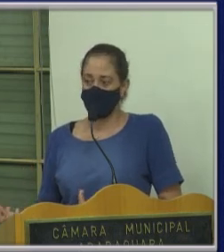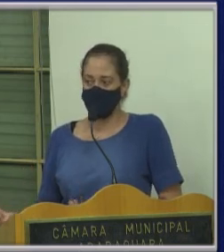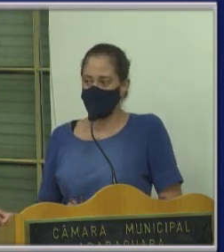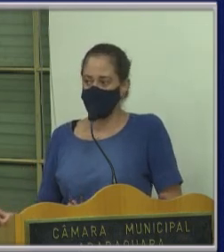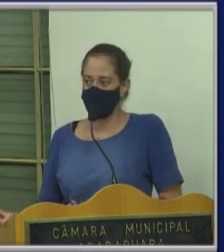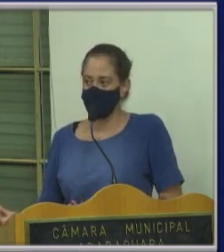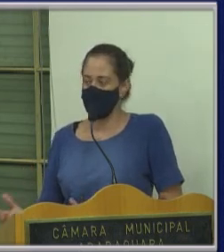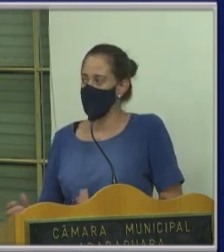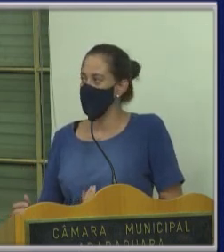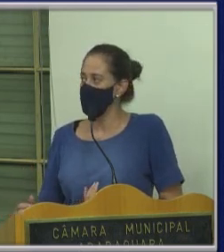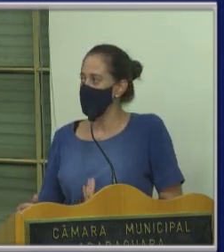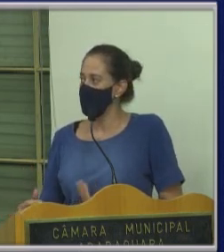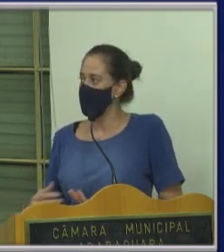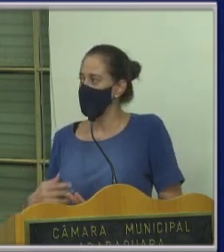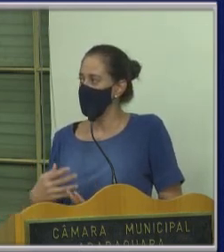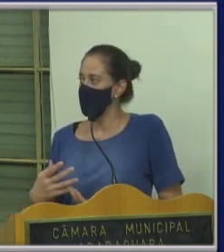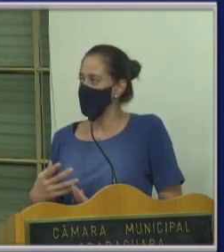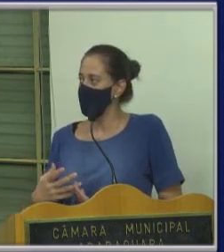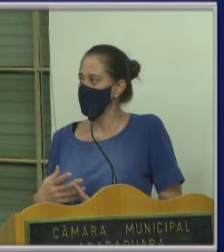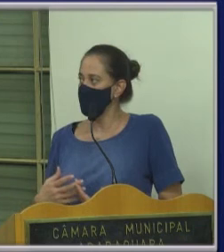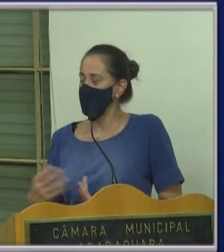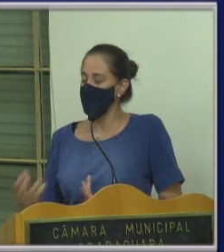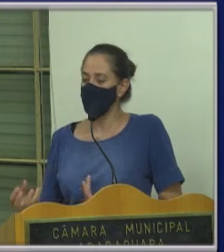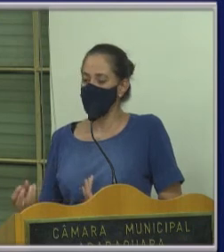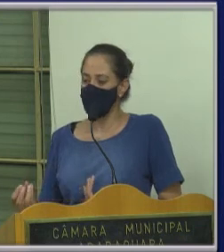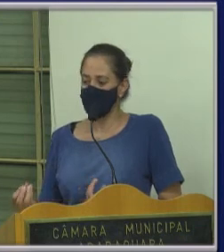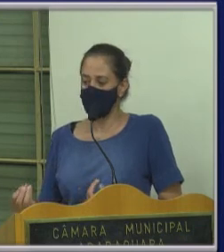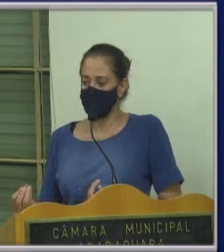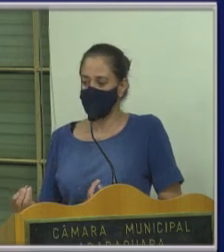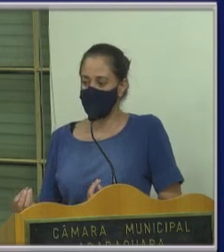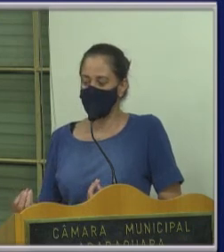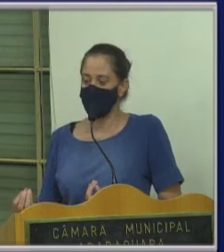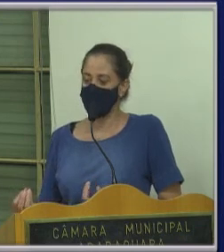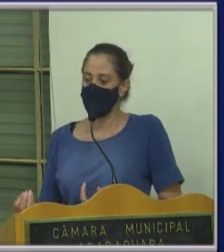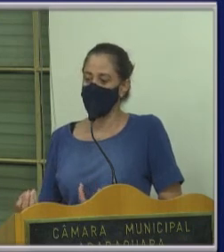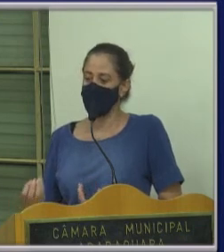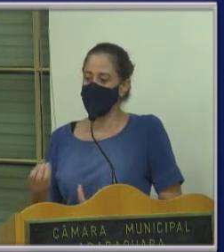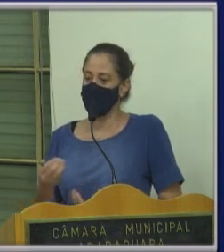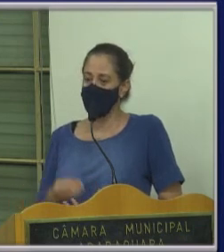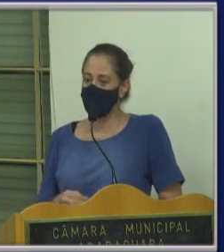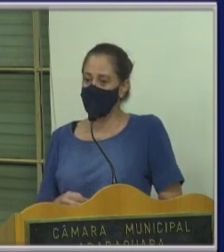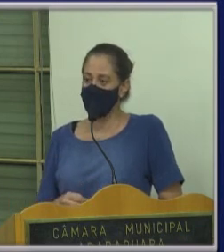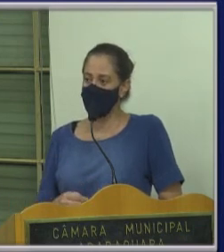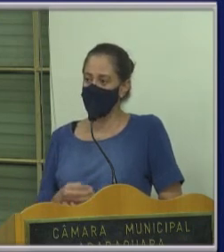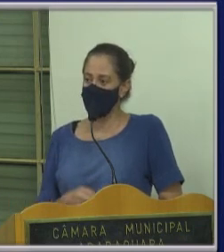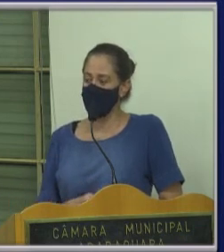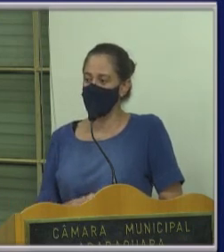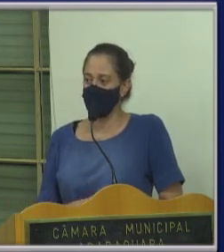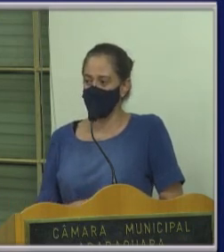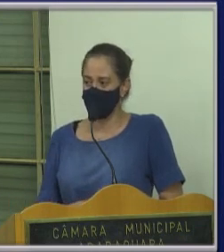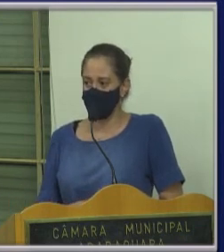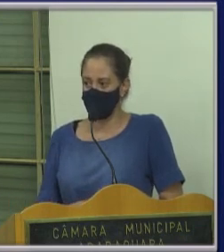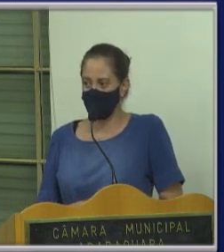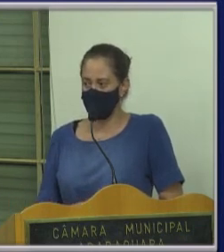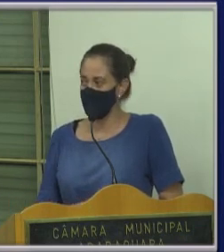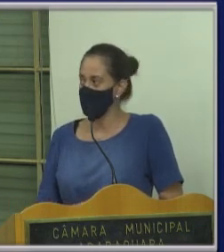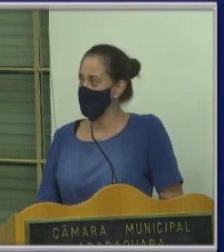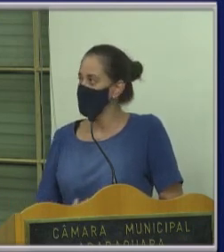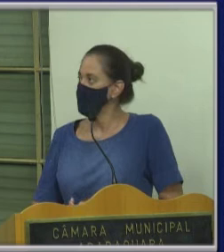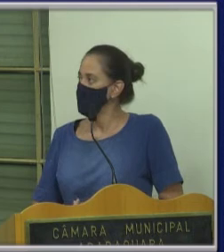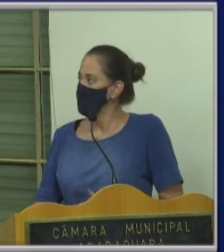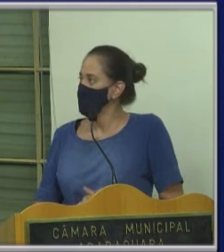aumento grande, né? Então, o impacto positivo da vacina pode ser diluído se a gente não mudar o